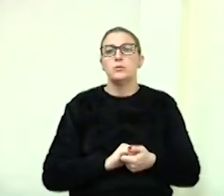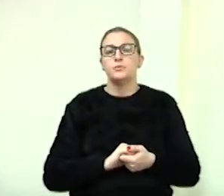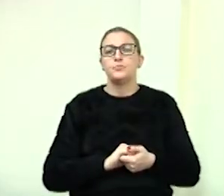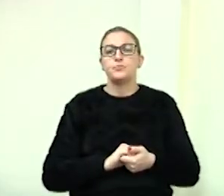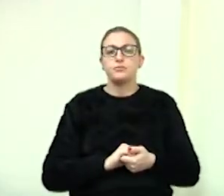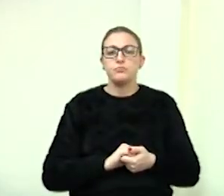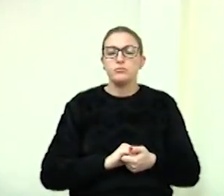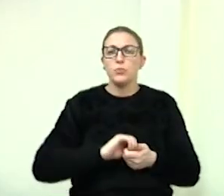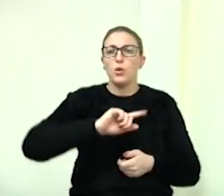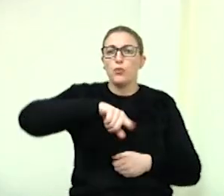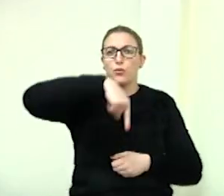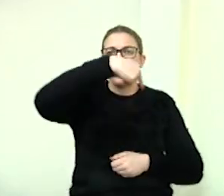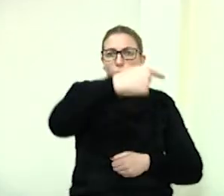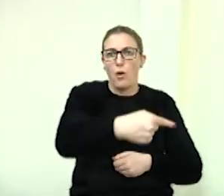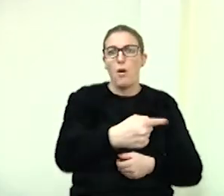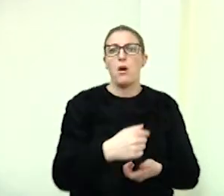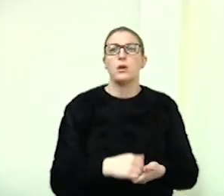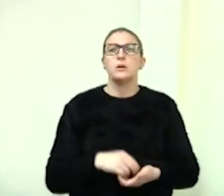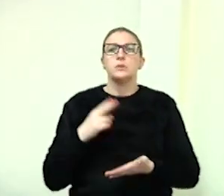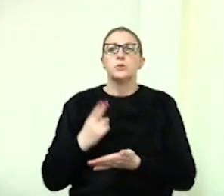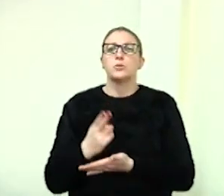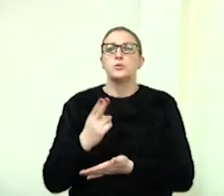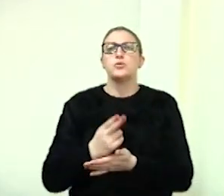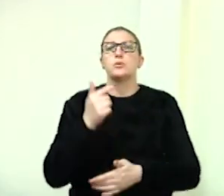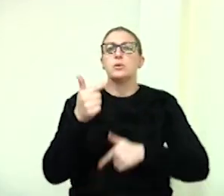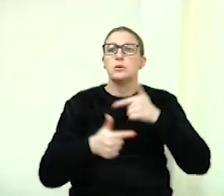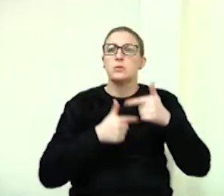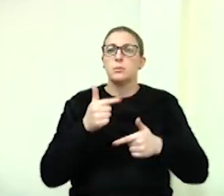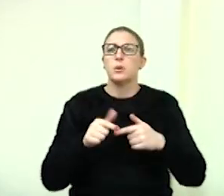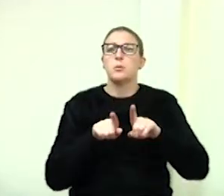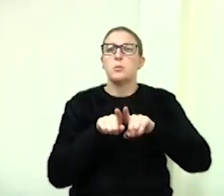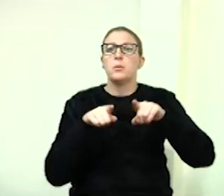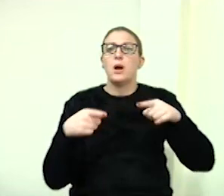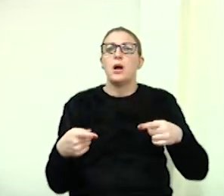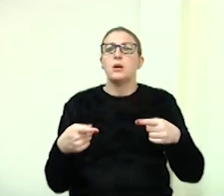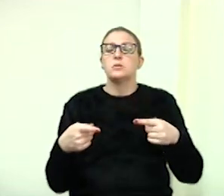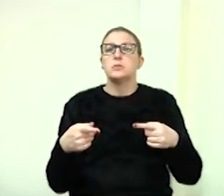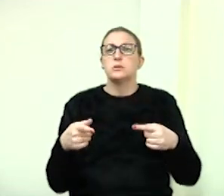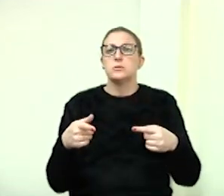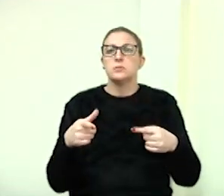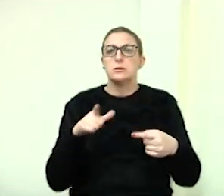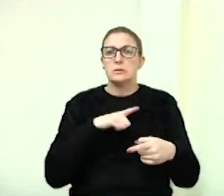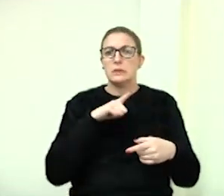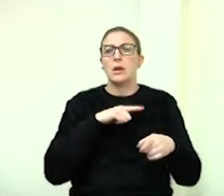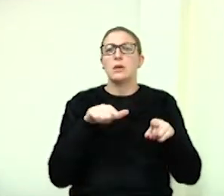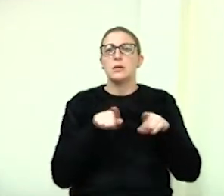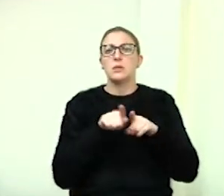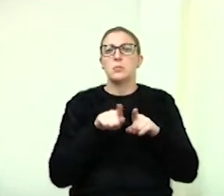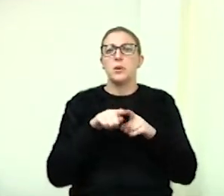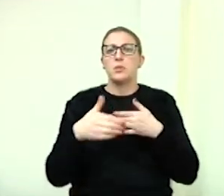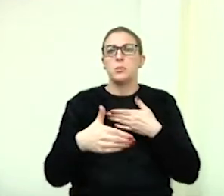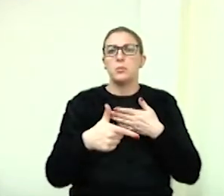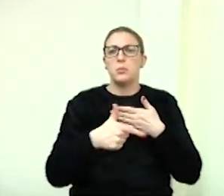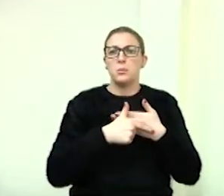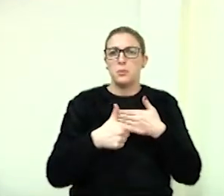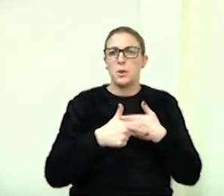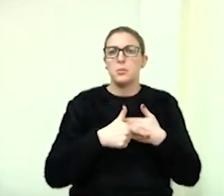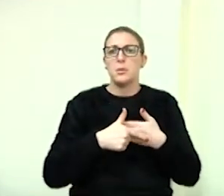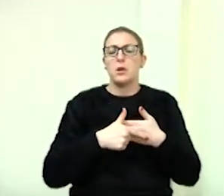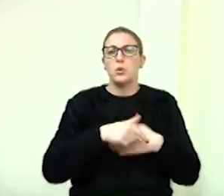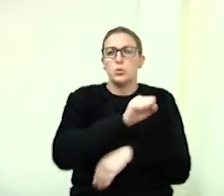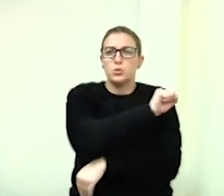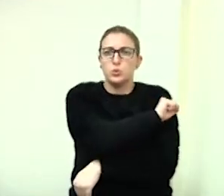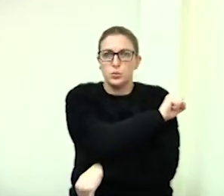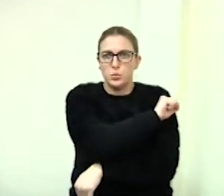desempenhar a sua função a campo, continua exercendo essa função, mas que exerce a função de coordenador regional, supervisor regional. Então,